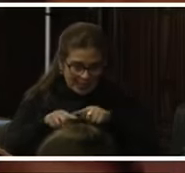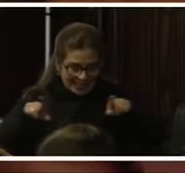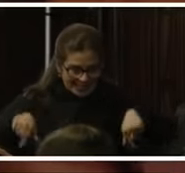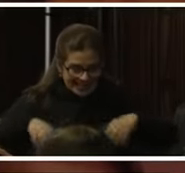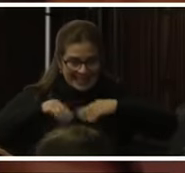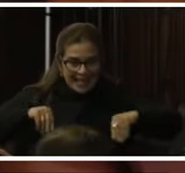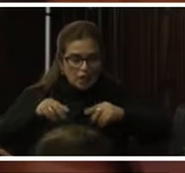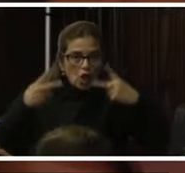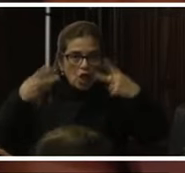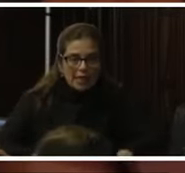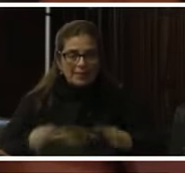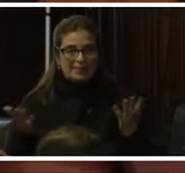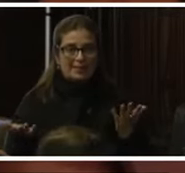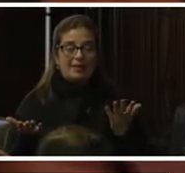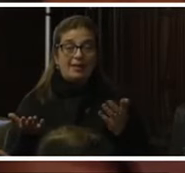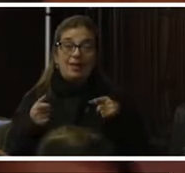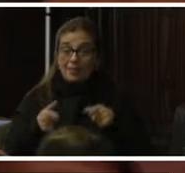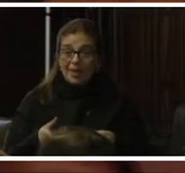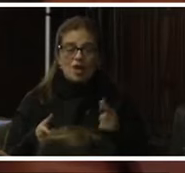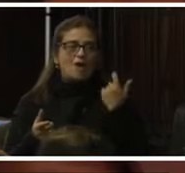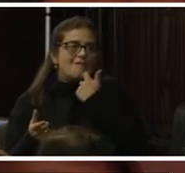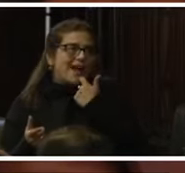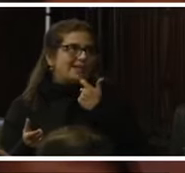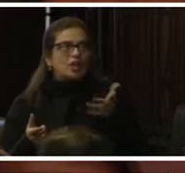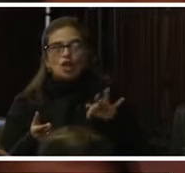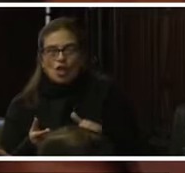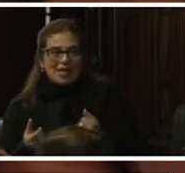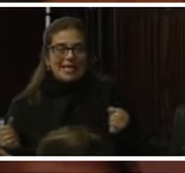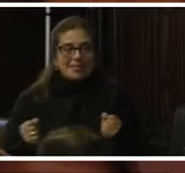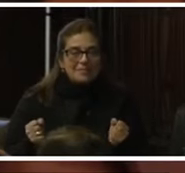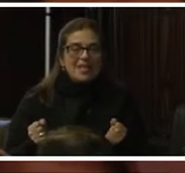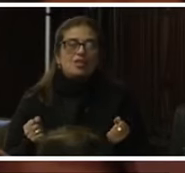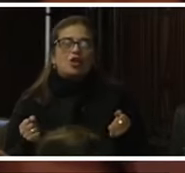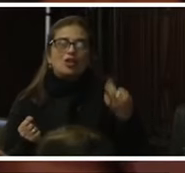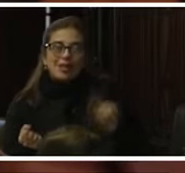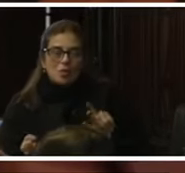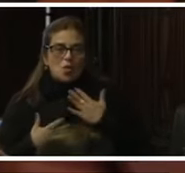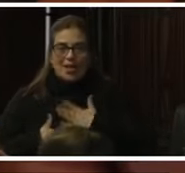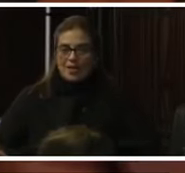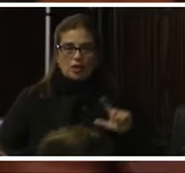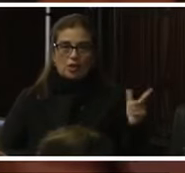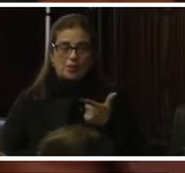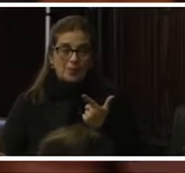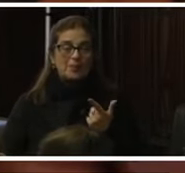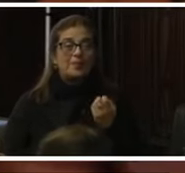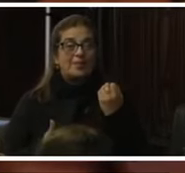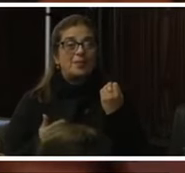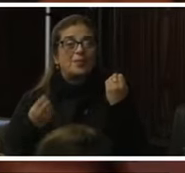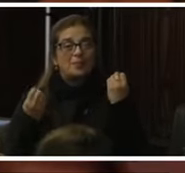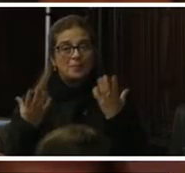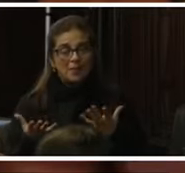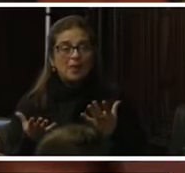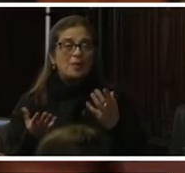insegurança continua e é cada dia que esses acordos não são não está sendo cumprido pelo governo